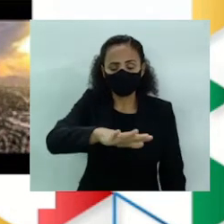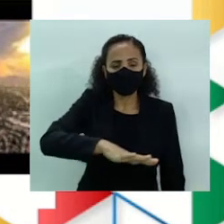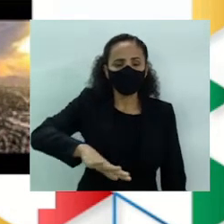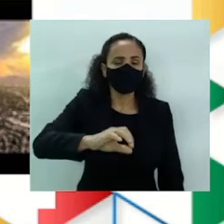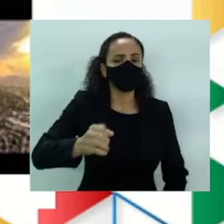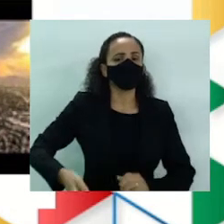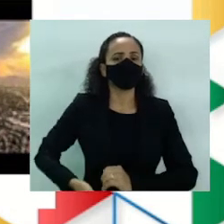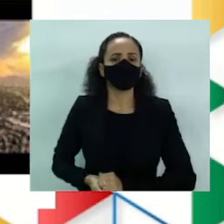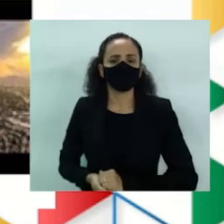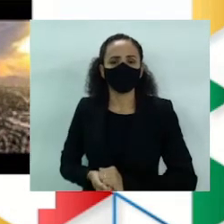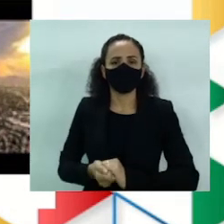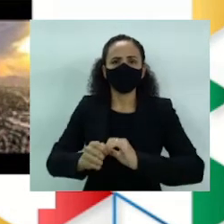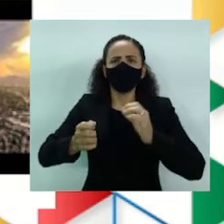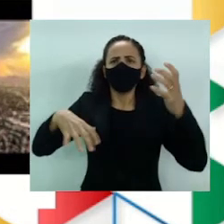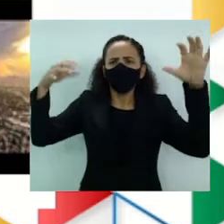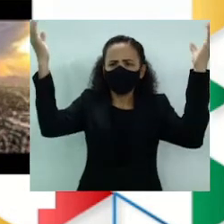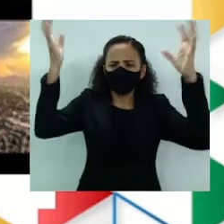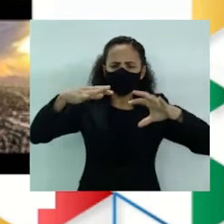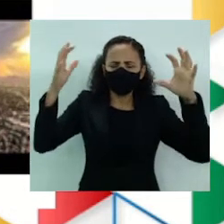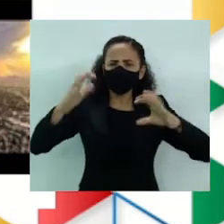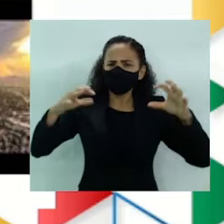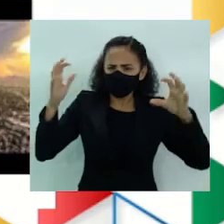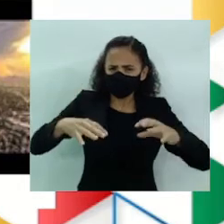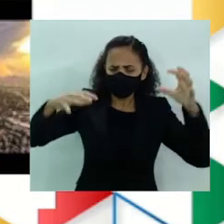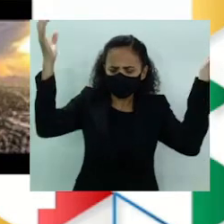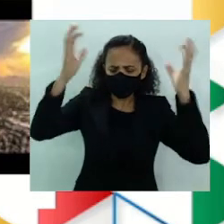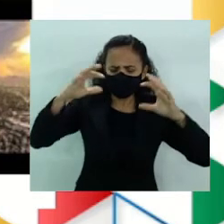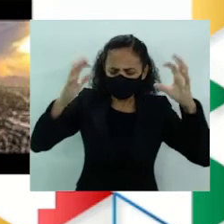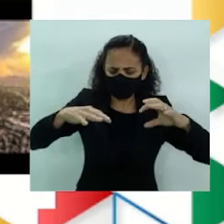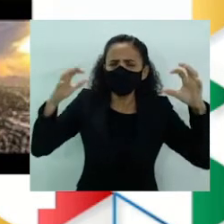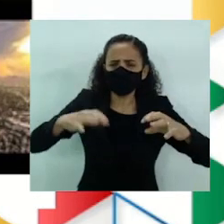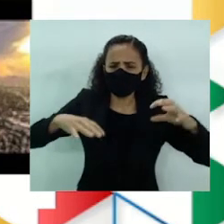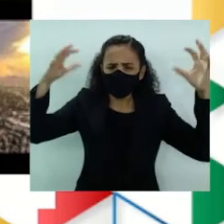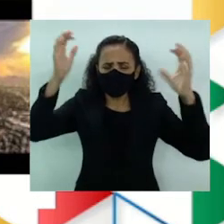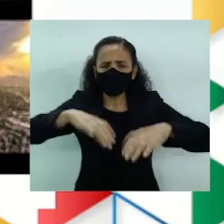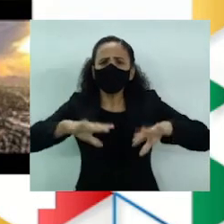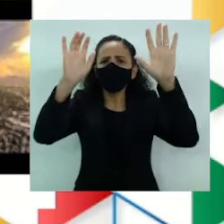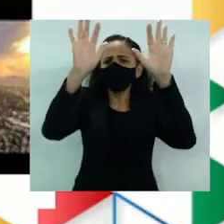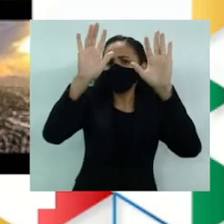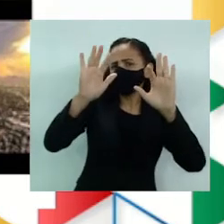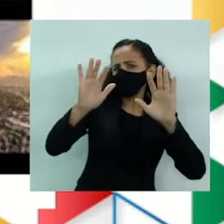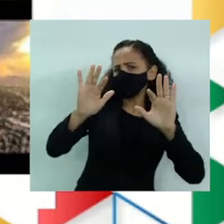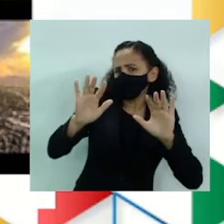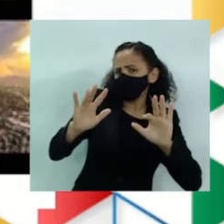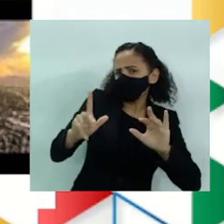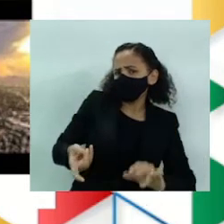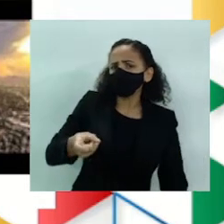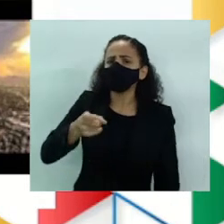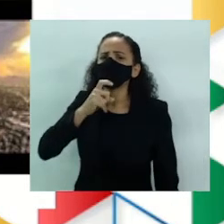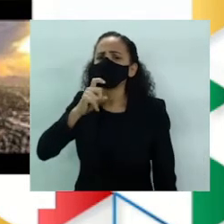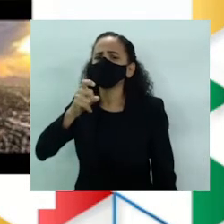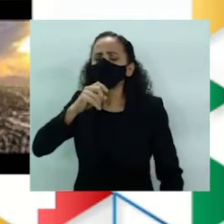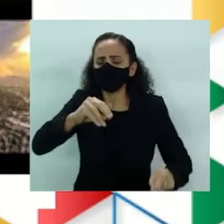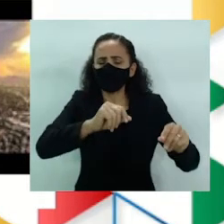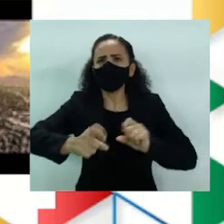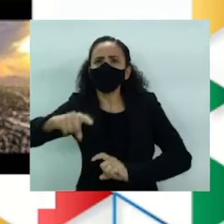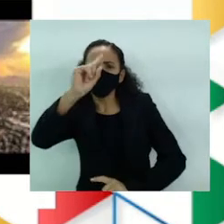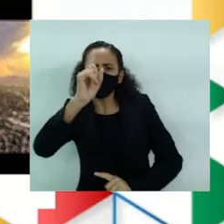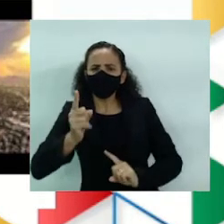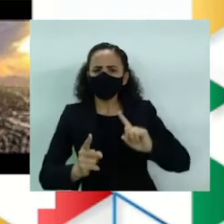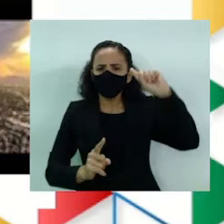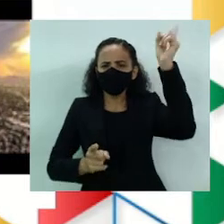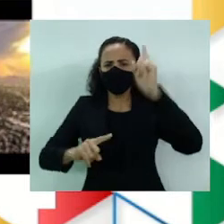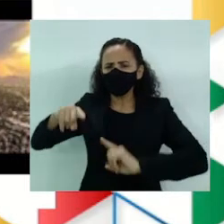em tempestades. As tempestades de chuvas, neve, granizo, areia, raios podem